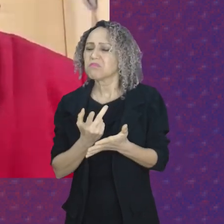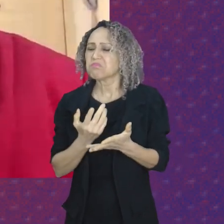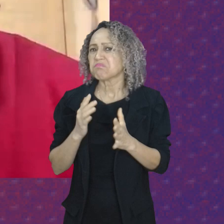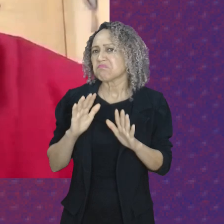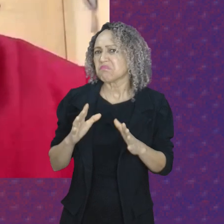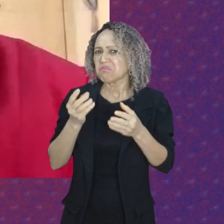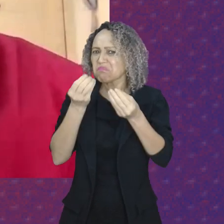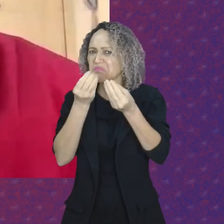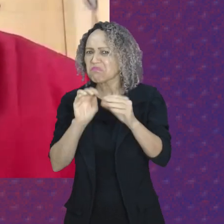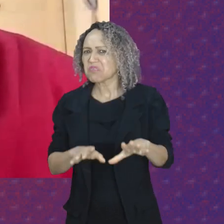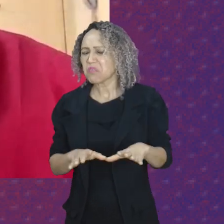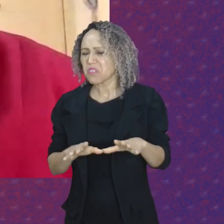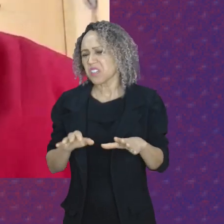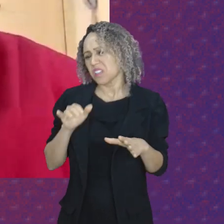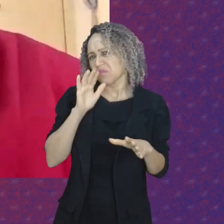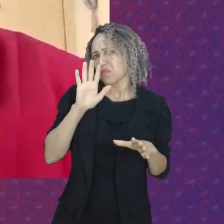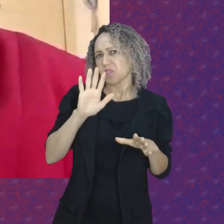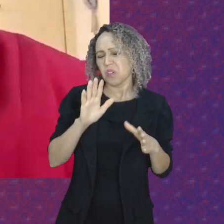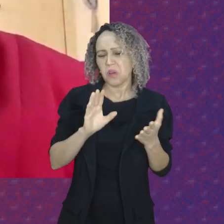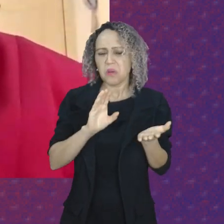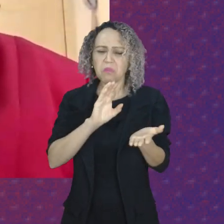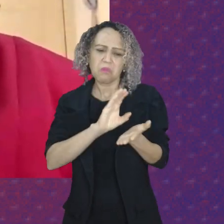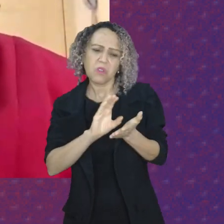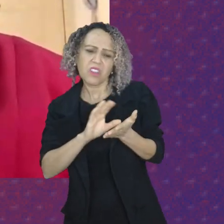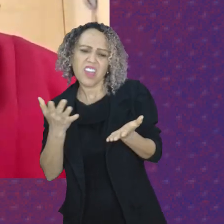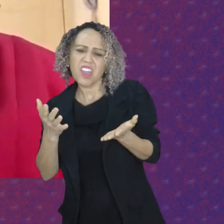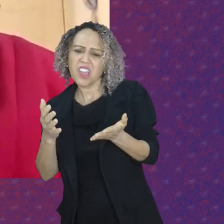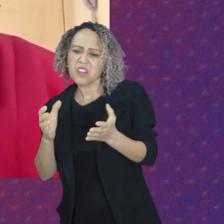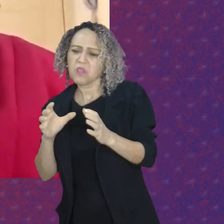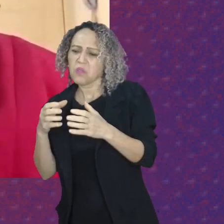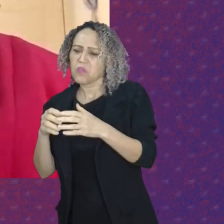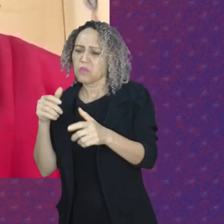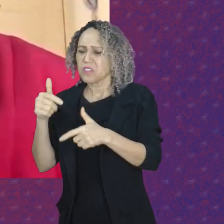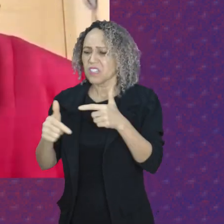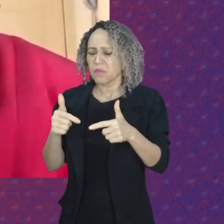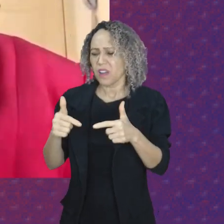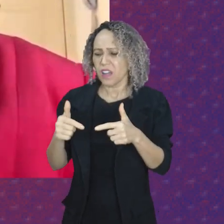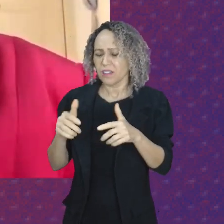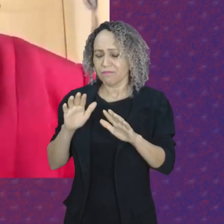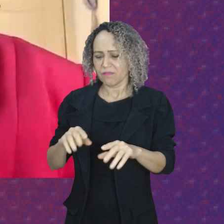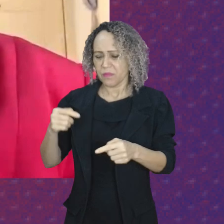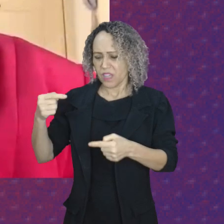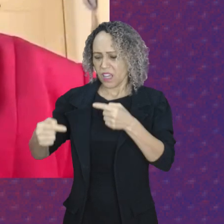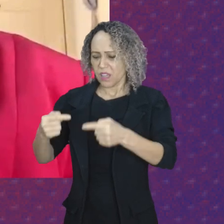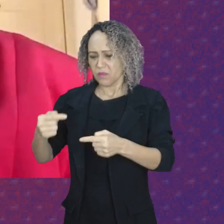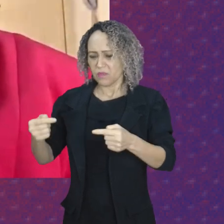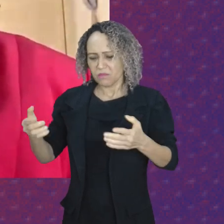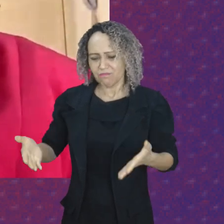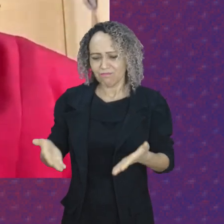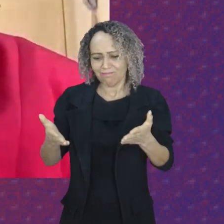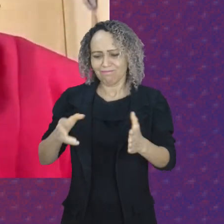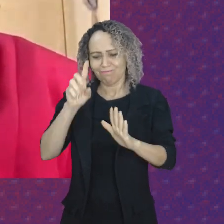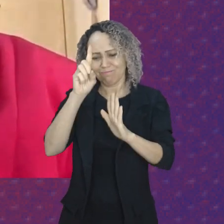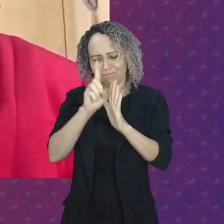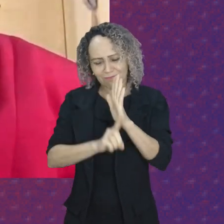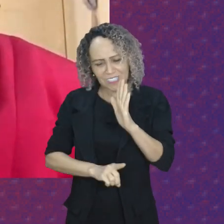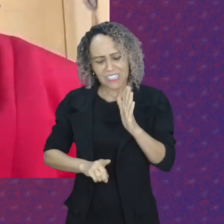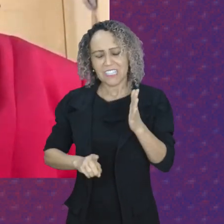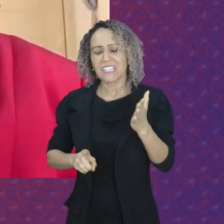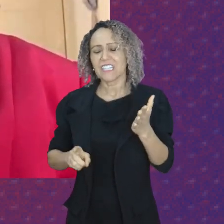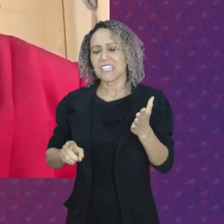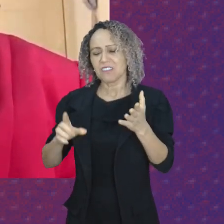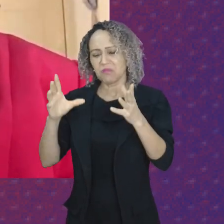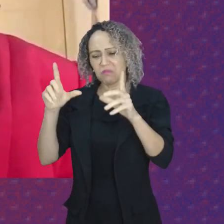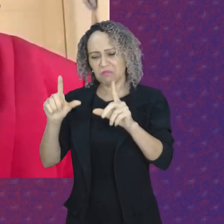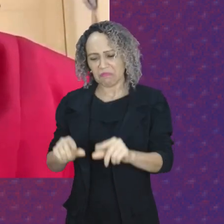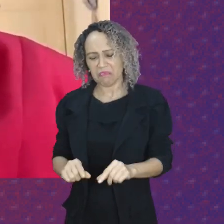os conselhos, os grupos de trabalho, foram interrompidas as políticas de promoção dos direitos em curso, como as políticas que visam